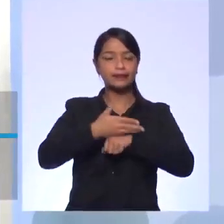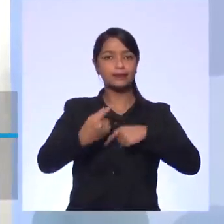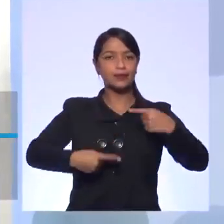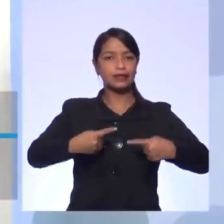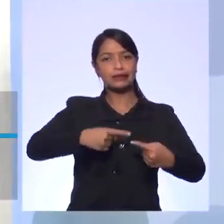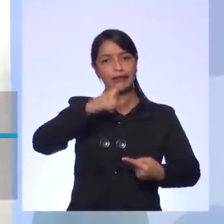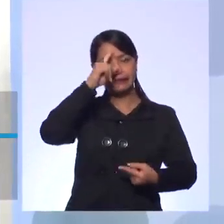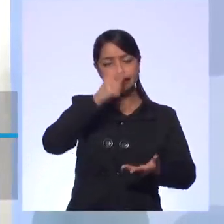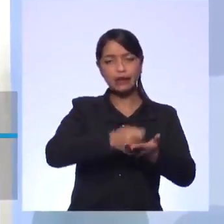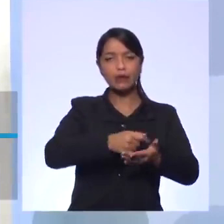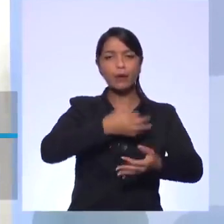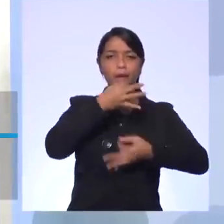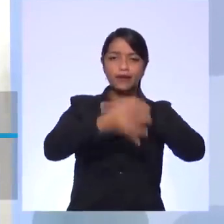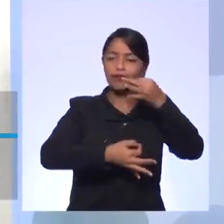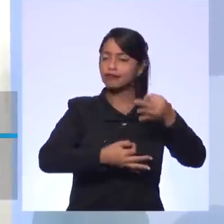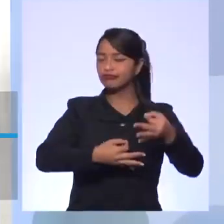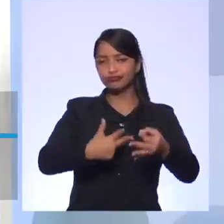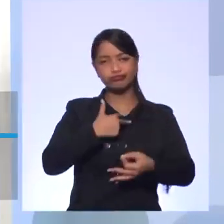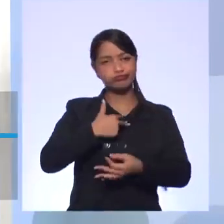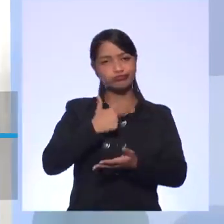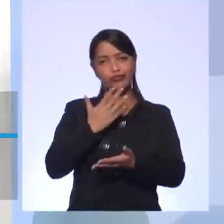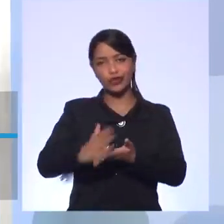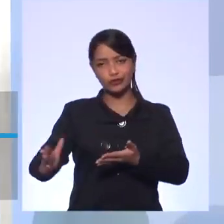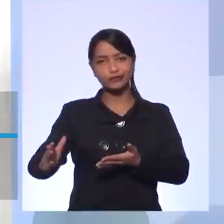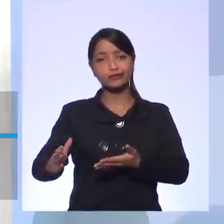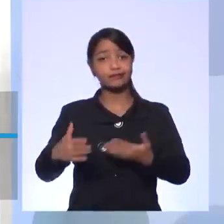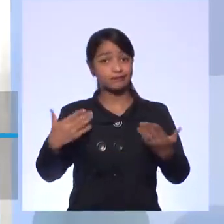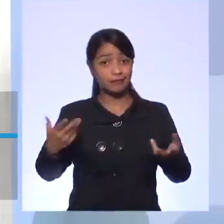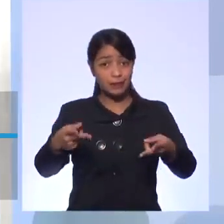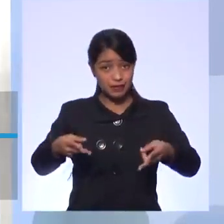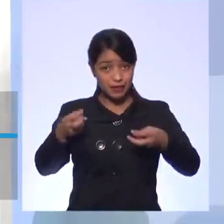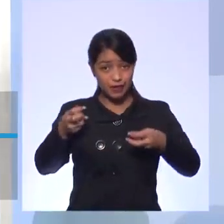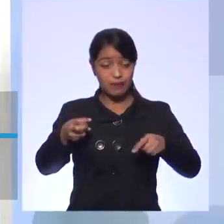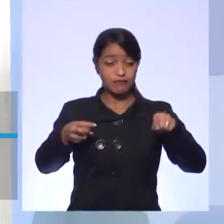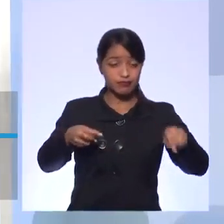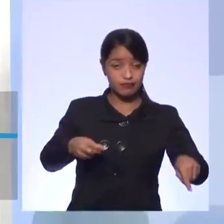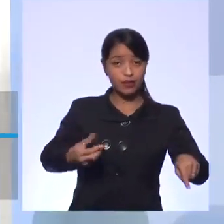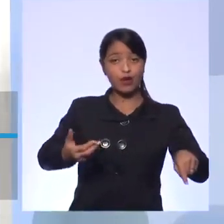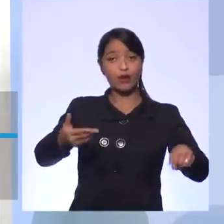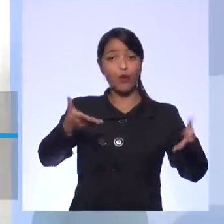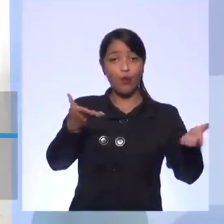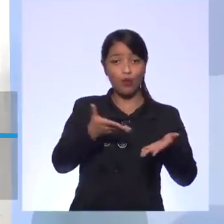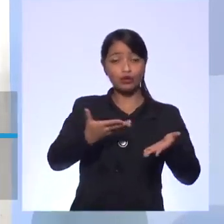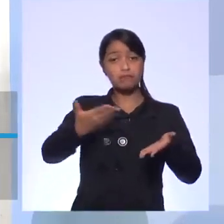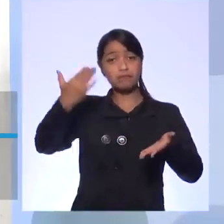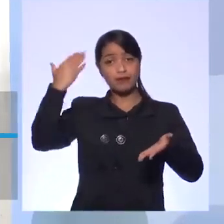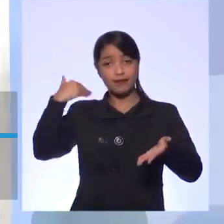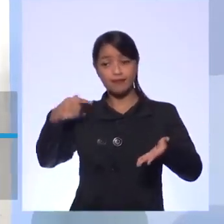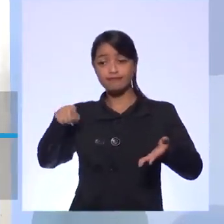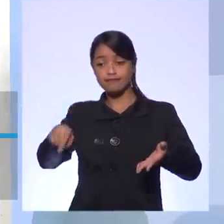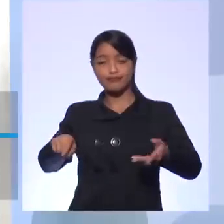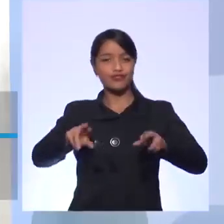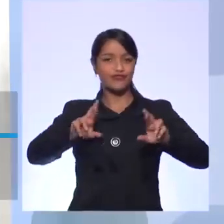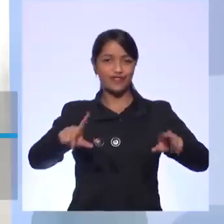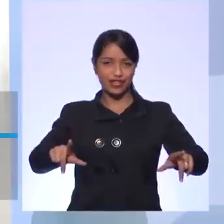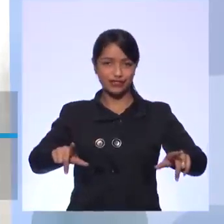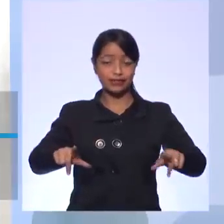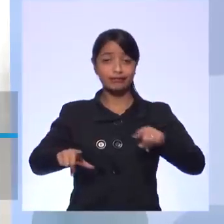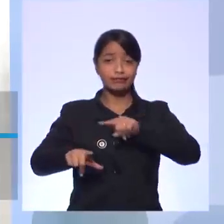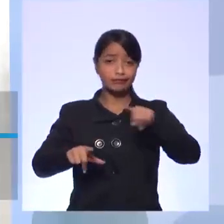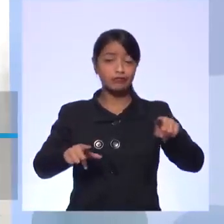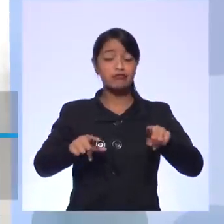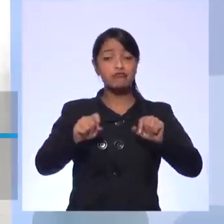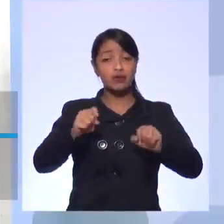políticas. Essa é a grande diferença. Se ainda assim ficar dúvidas sobre essa questão, eu vou pedir a gentileza que no final da aula